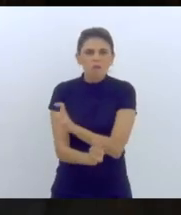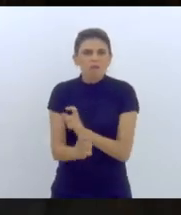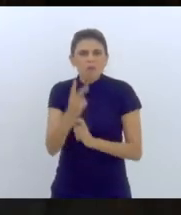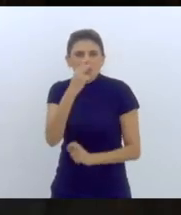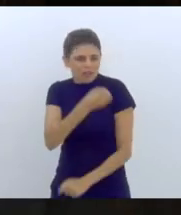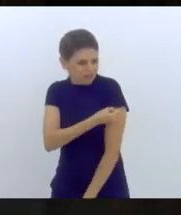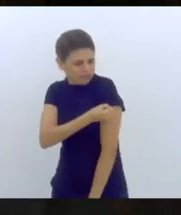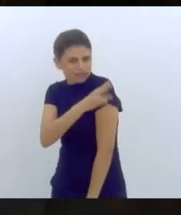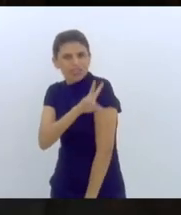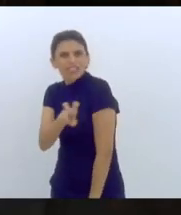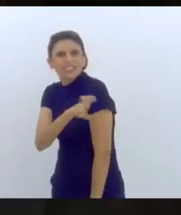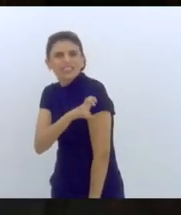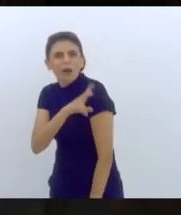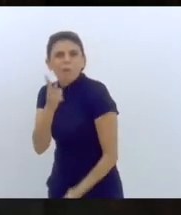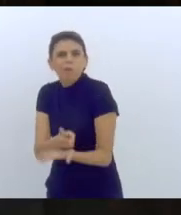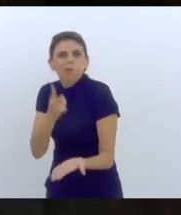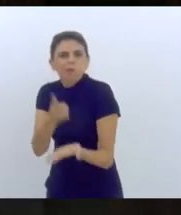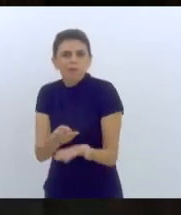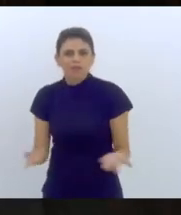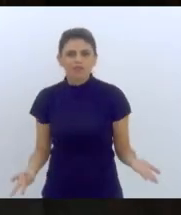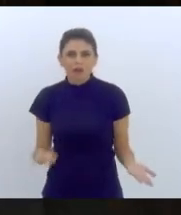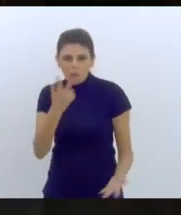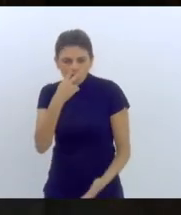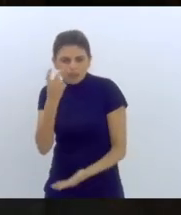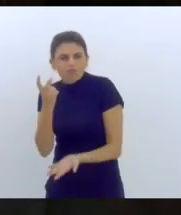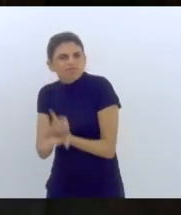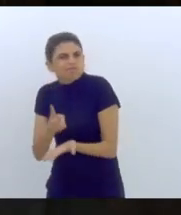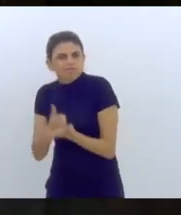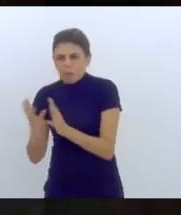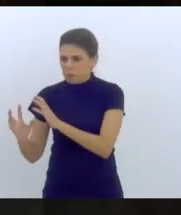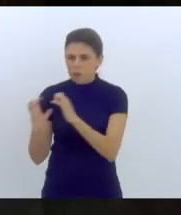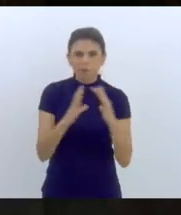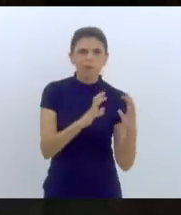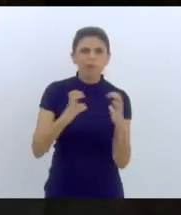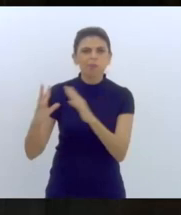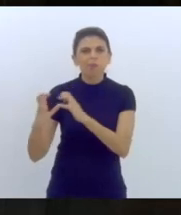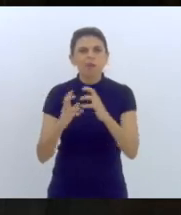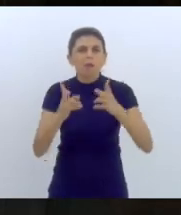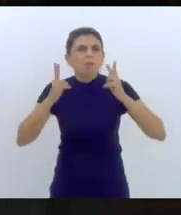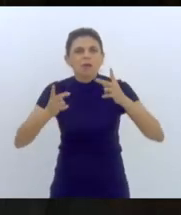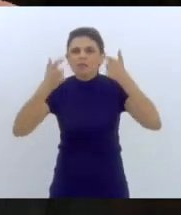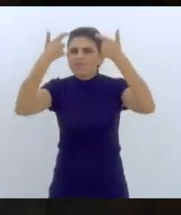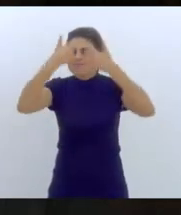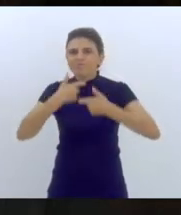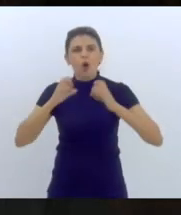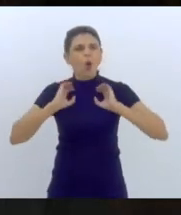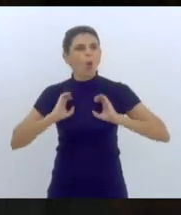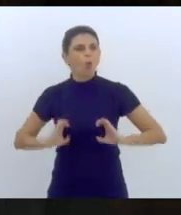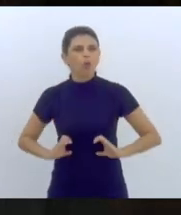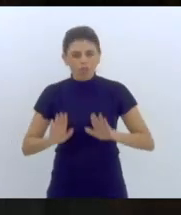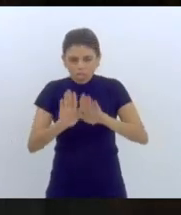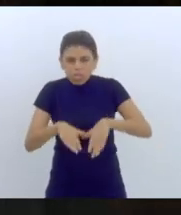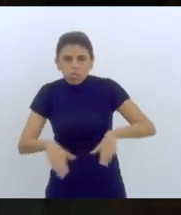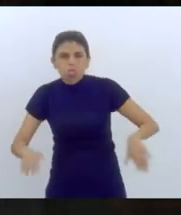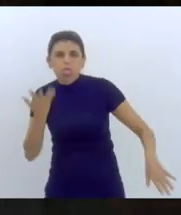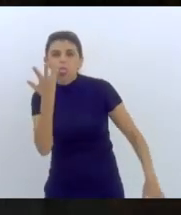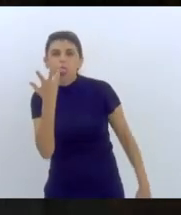série. Não saíram da quinta série. Continuam com o mesmo comportamento infantiloide e agressivo.